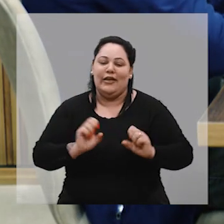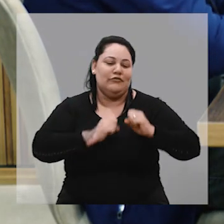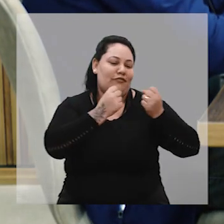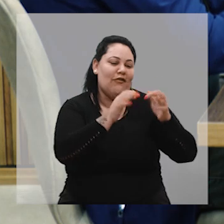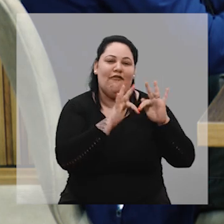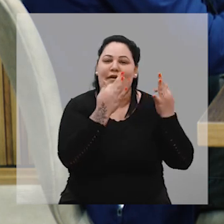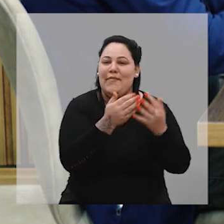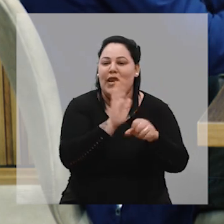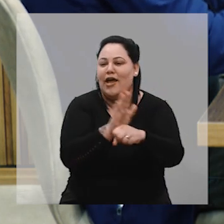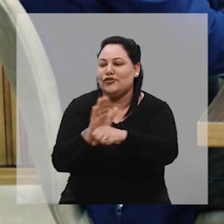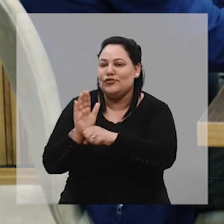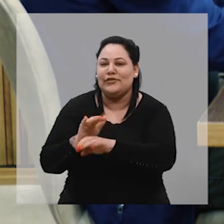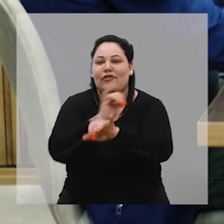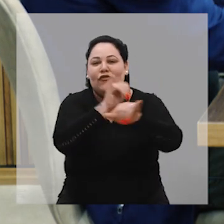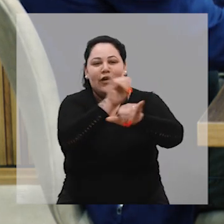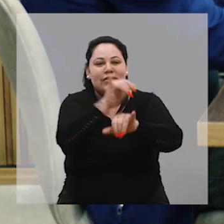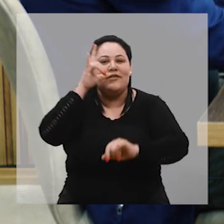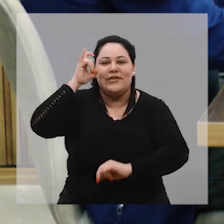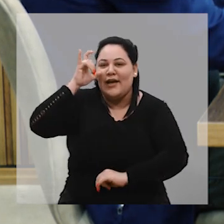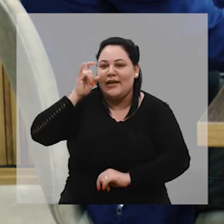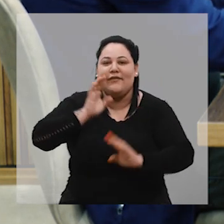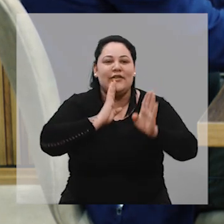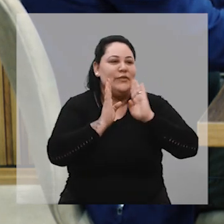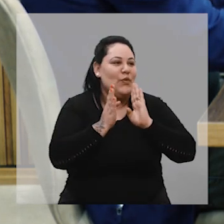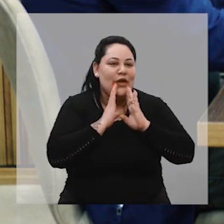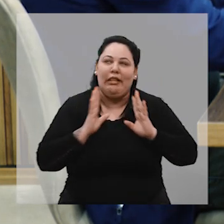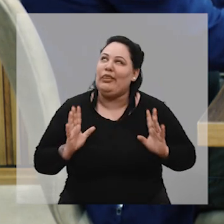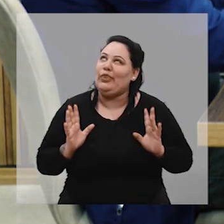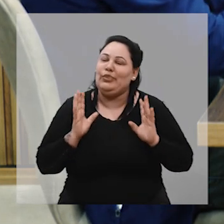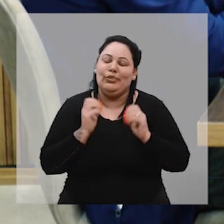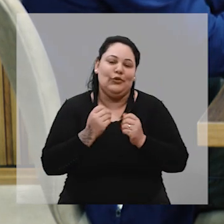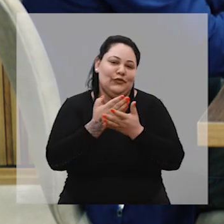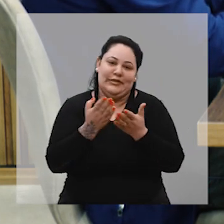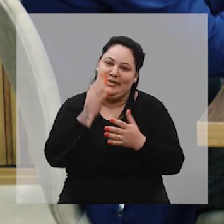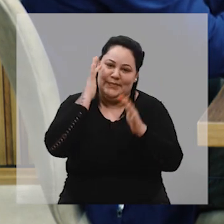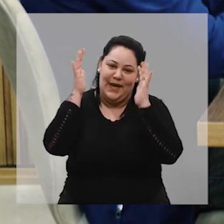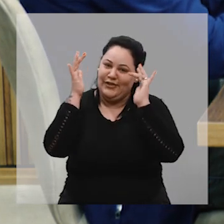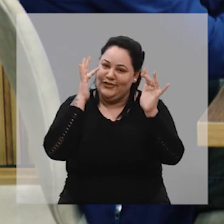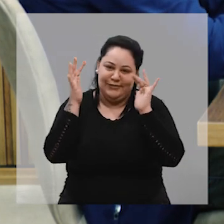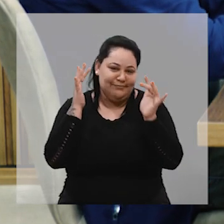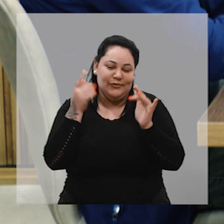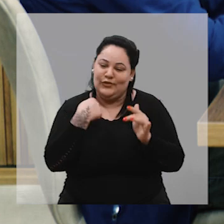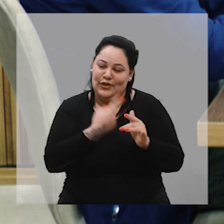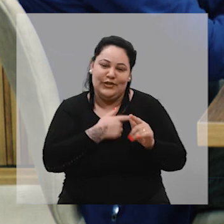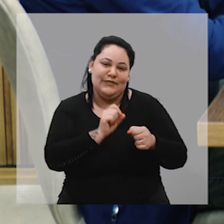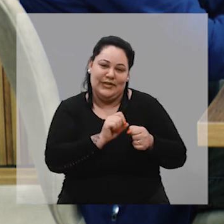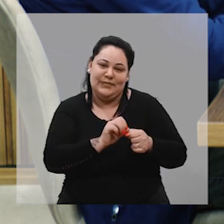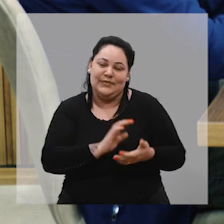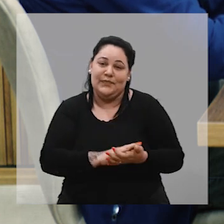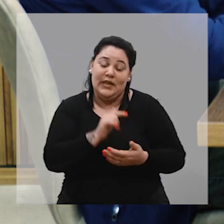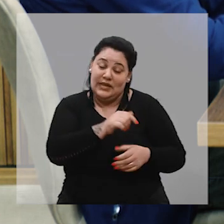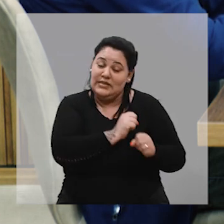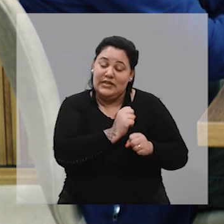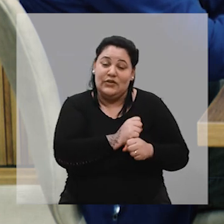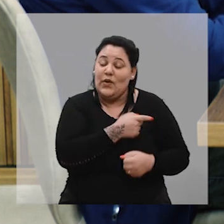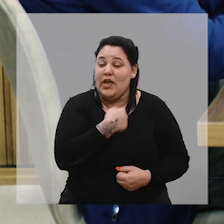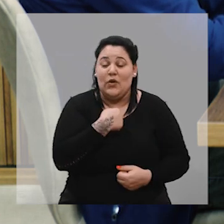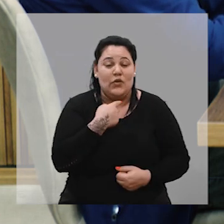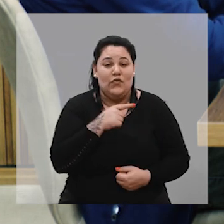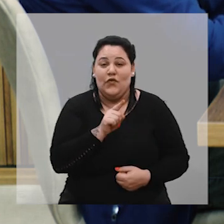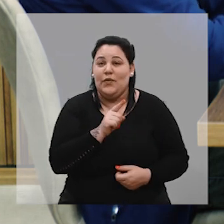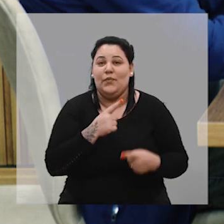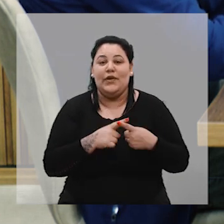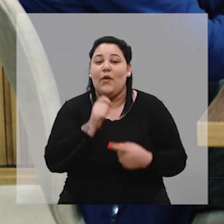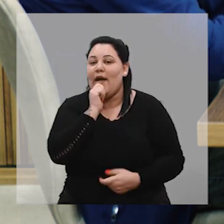vontade, familiar, anúncio, Instagram, Face... Tudo que vocês podem imaginar, a galera tá fazendo. Naquele ano eu não fui porque eu